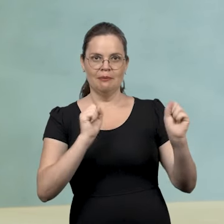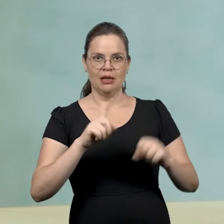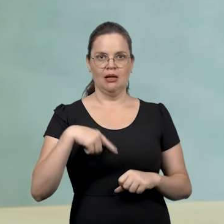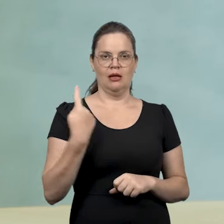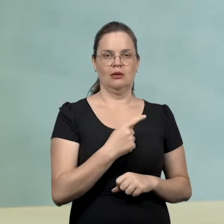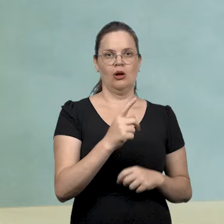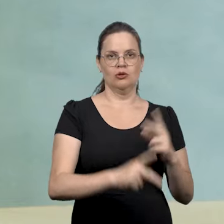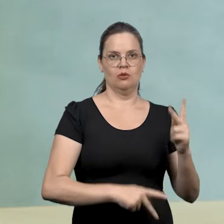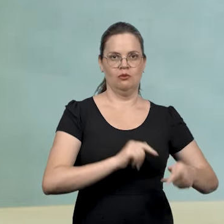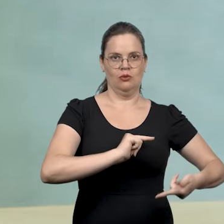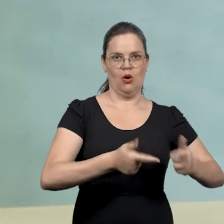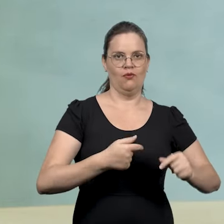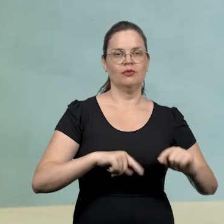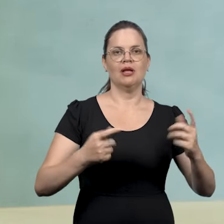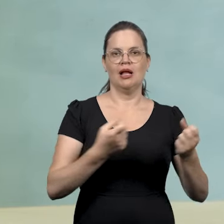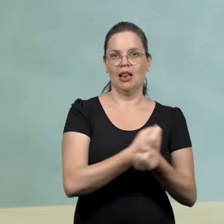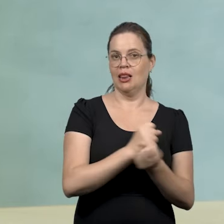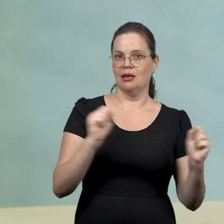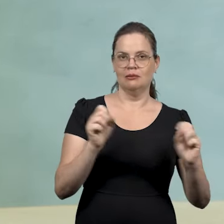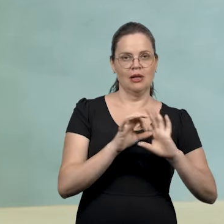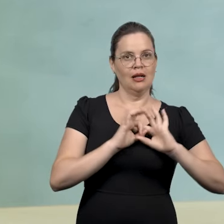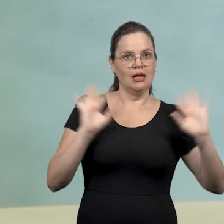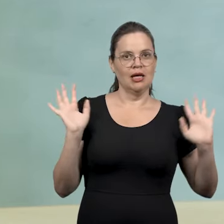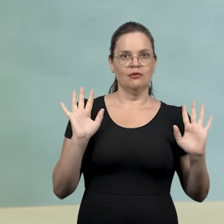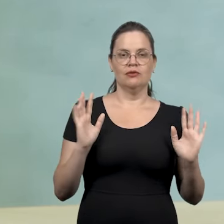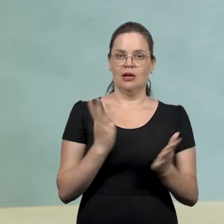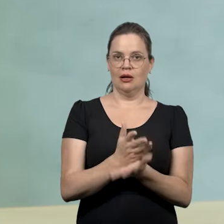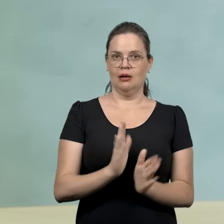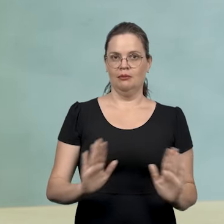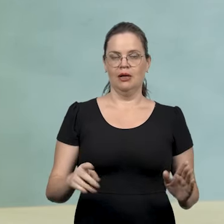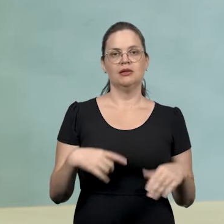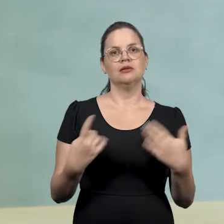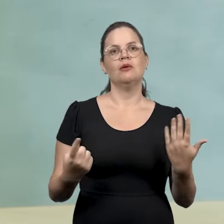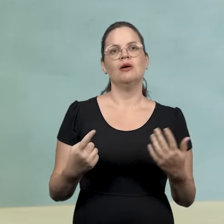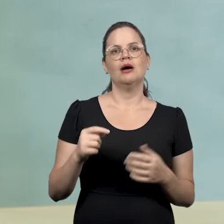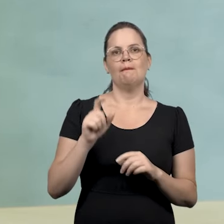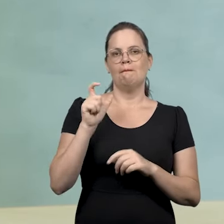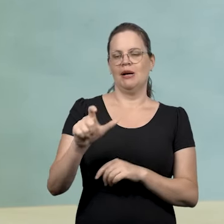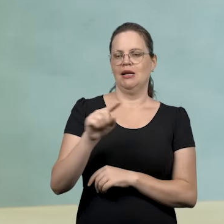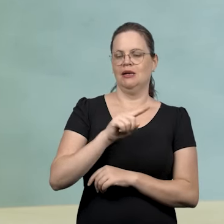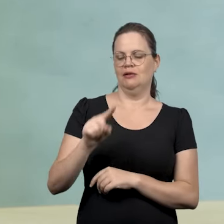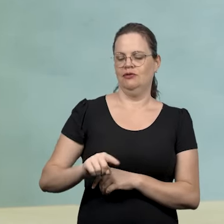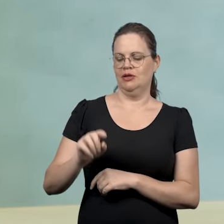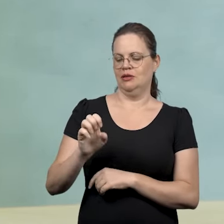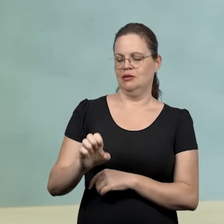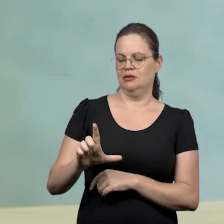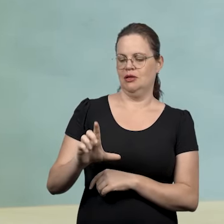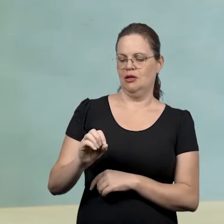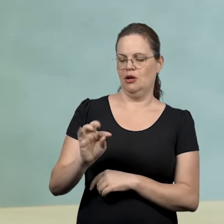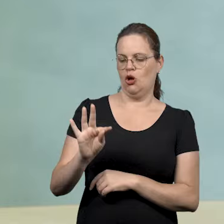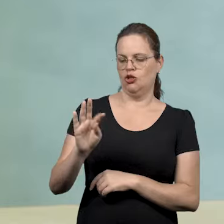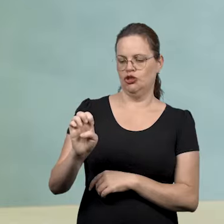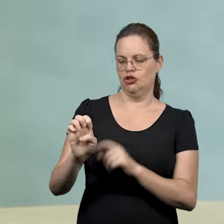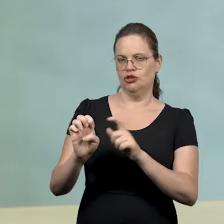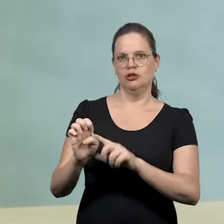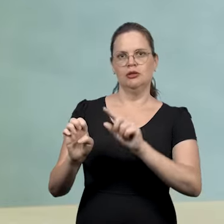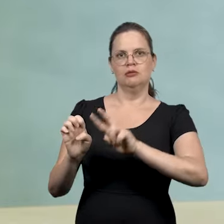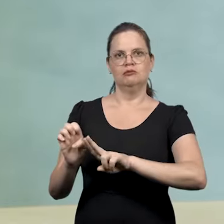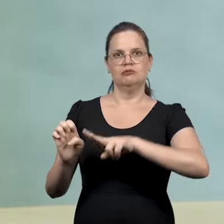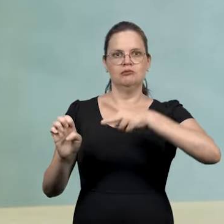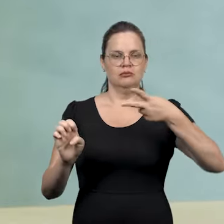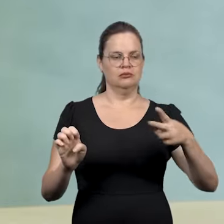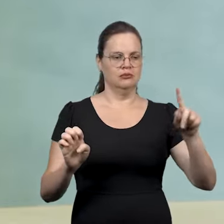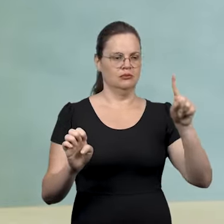era o sistema romano, né? E a palavra zelote, ela vem de zelo, ou seja, eles tinham um zelo, um cuidado, um amor